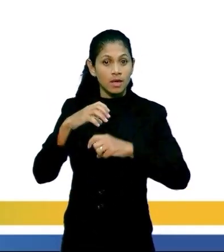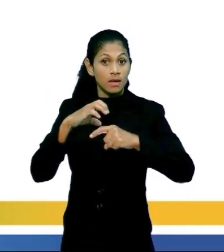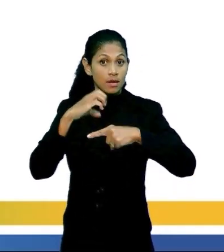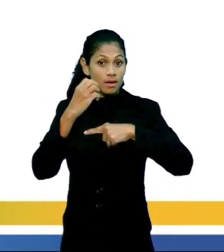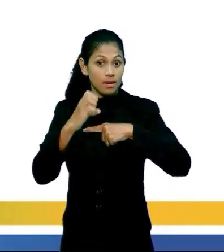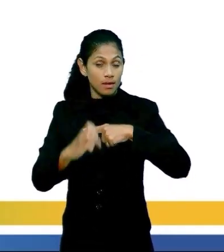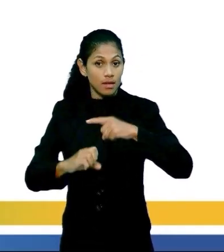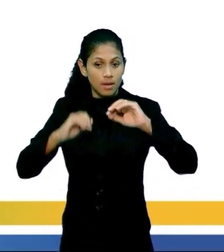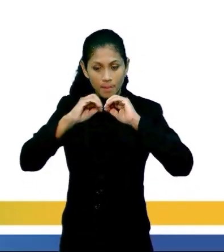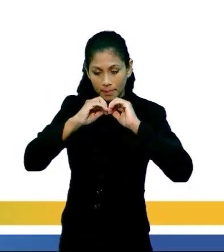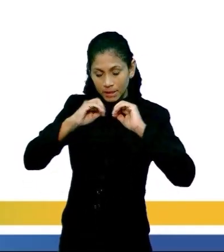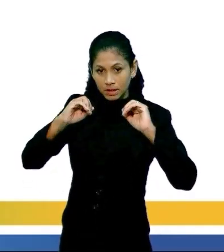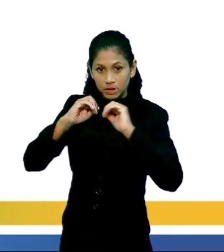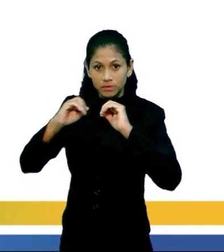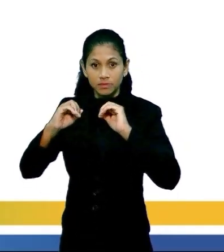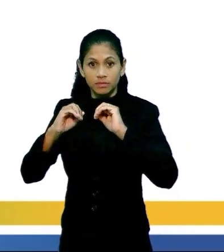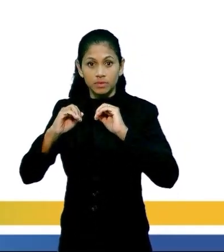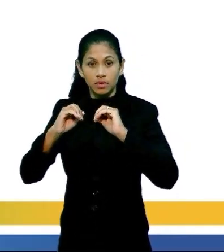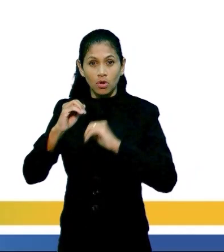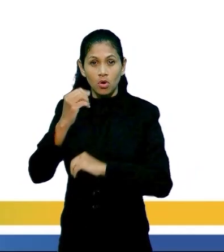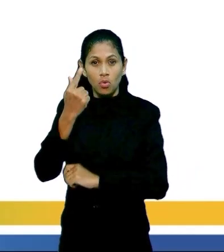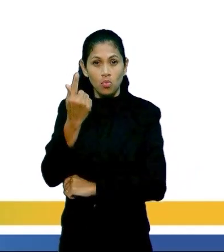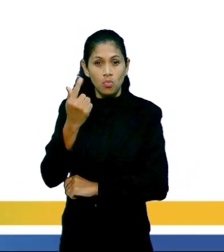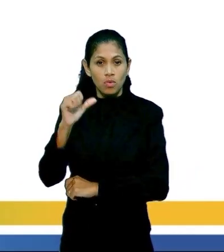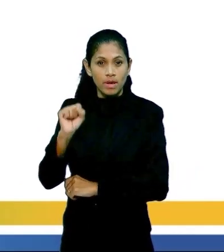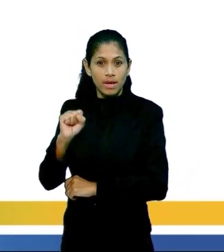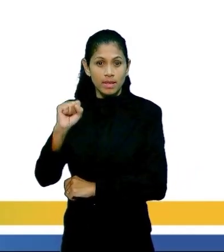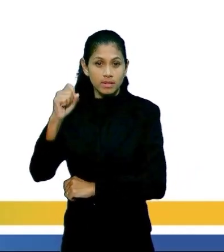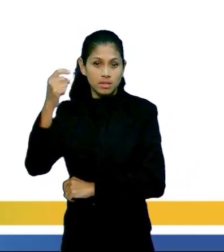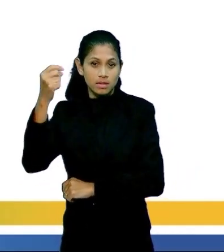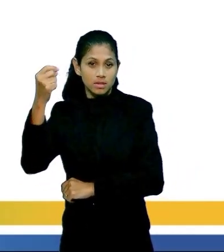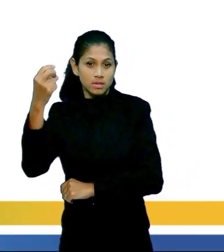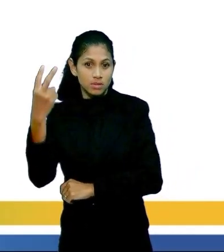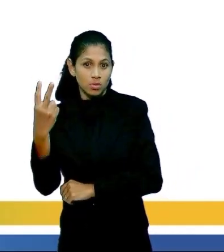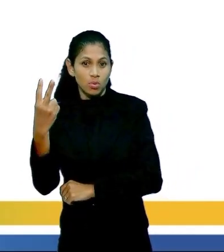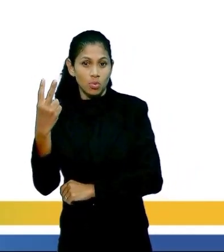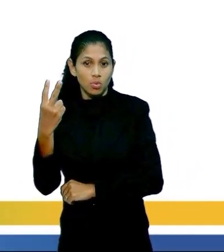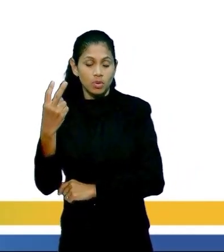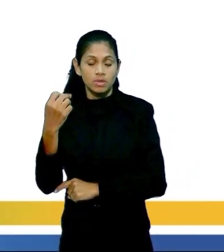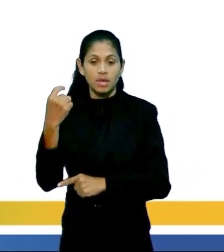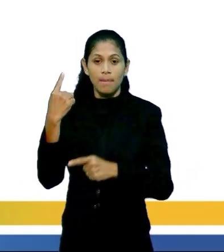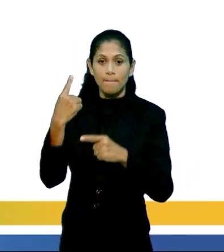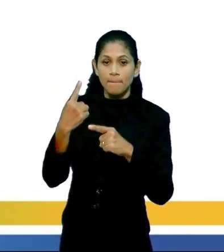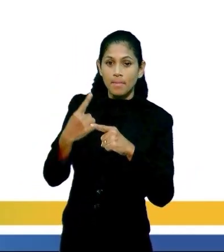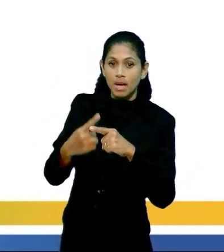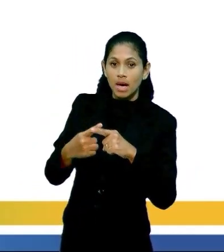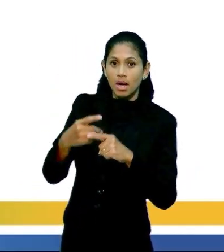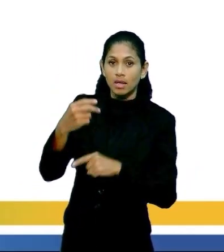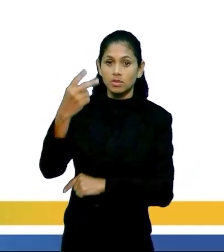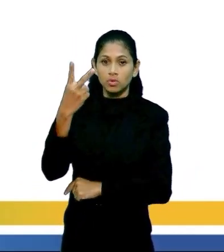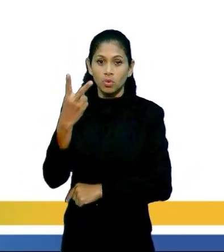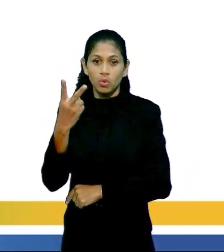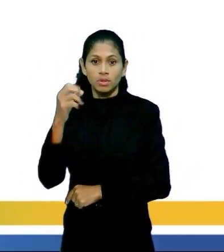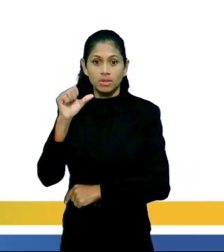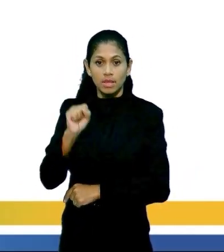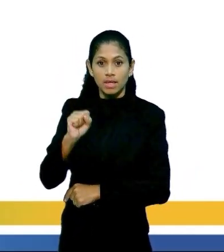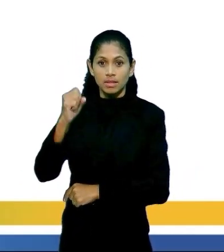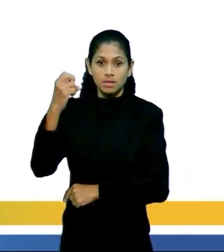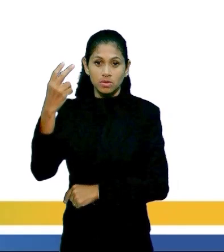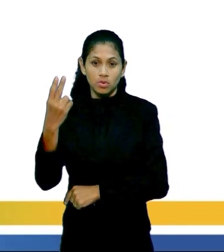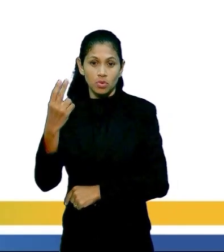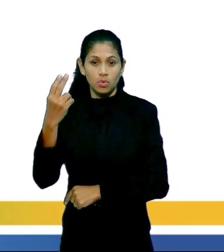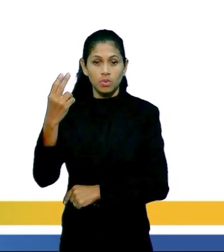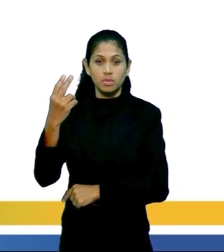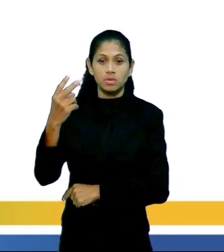de elétrons, já gastei 2. Tenho mais quantos? Mais 15. Aí você vai seguindo, 2S2,